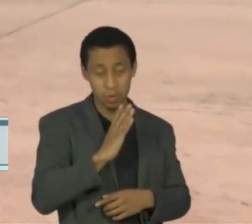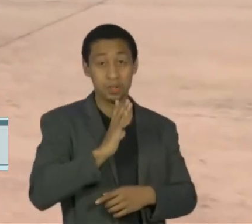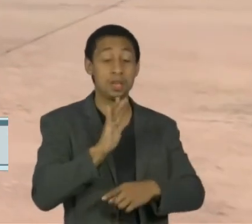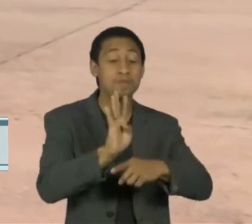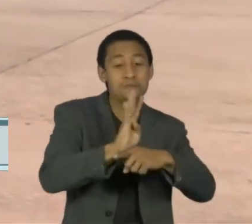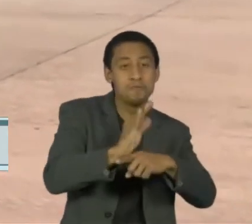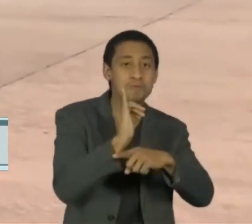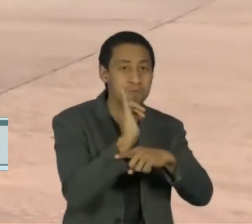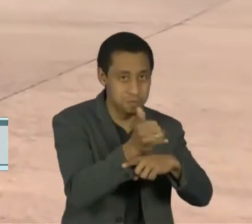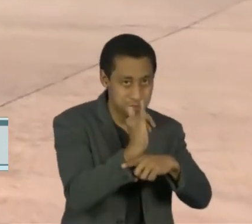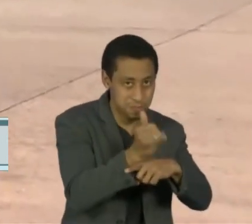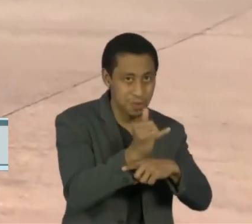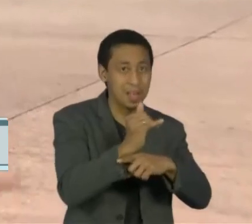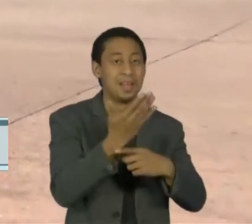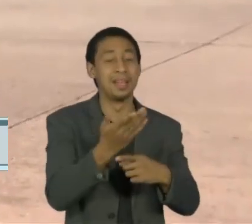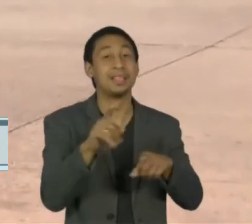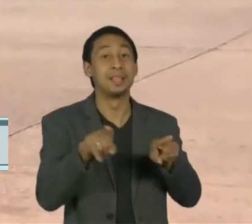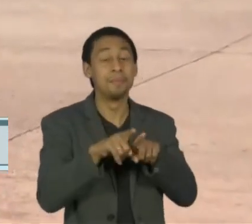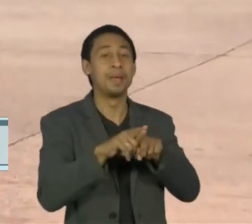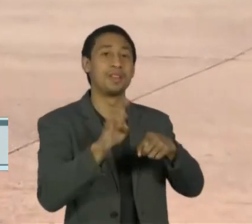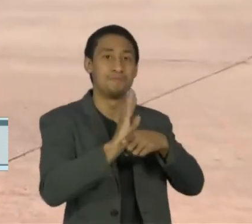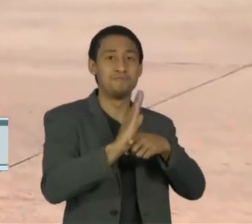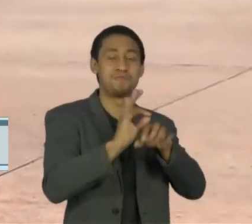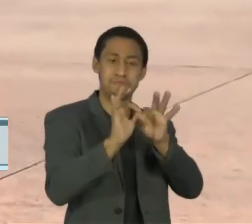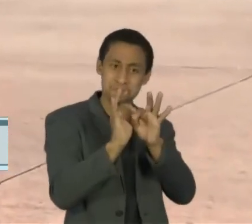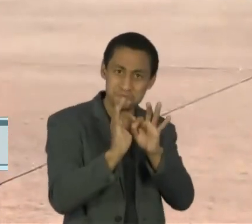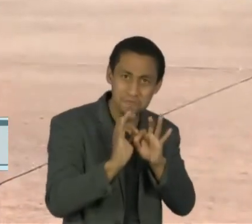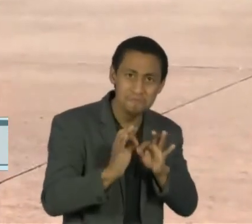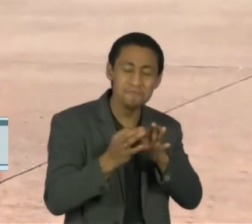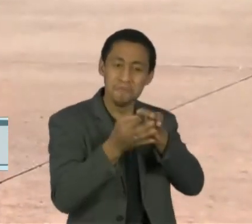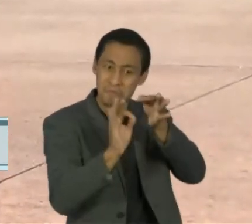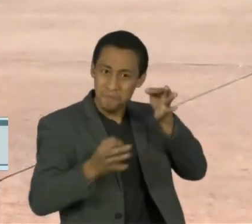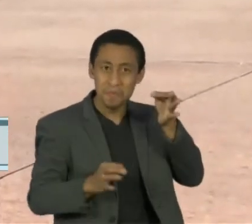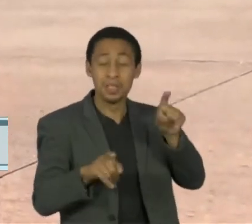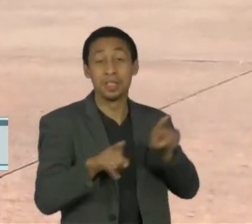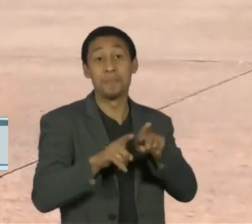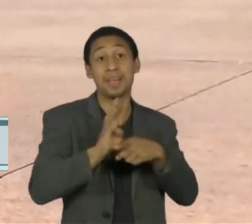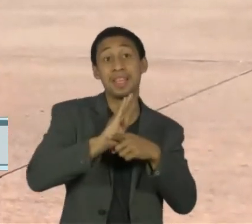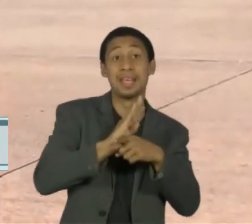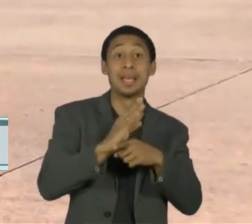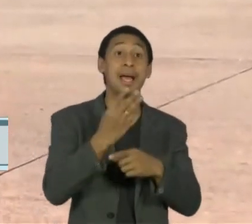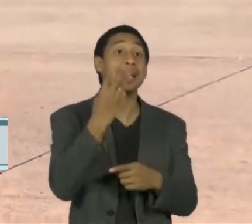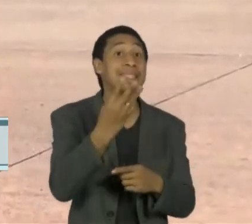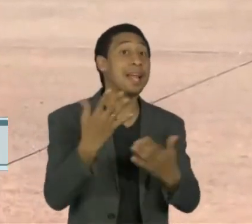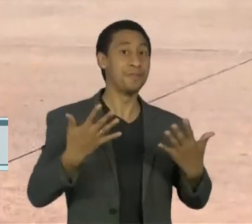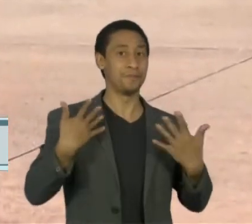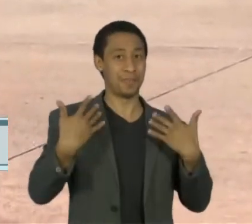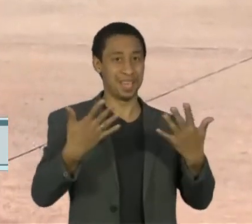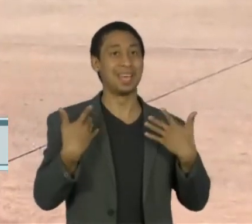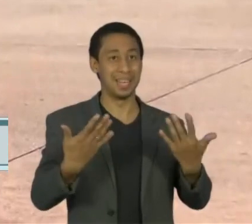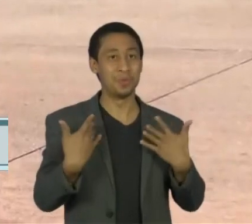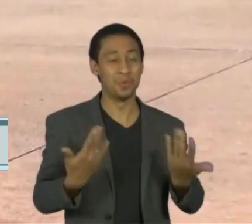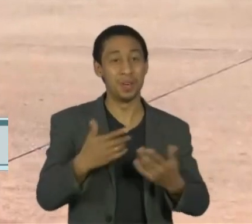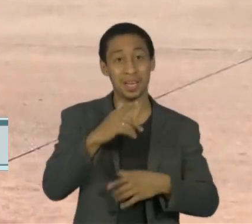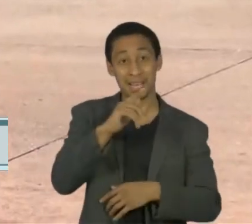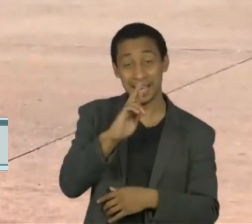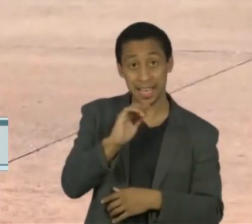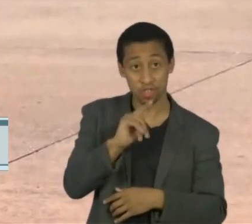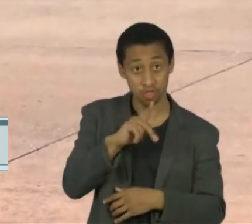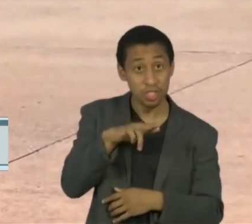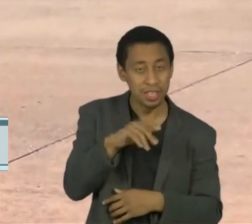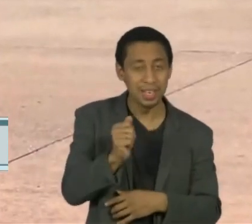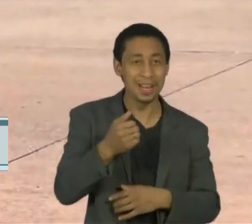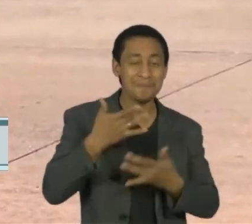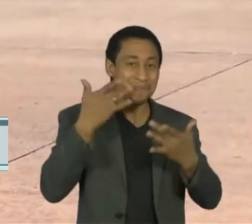sobre Barretão. Nós temos o longa Alice Júnior e a grande estreia é o filme Três Verões, protagonizado pela Regina Casé. Tem filmes